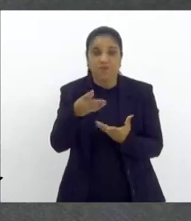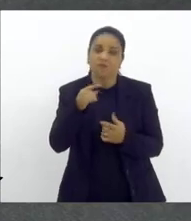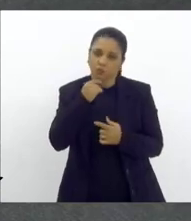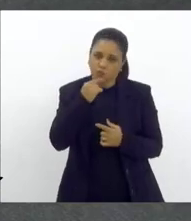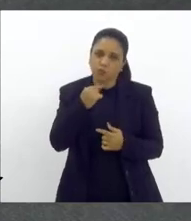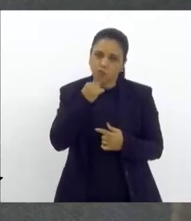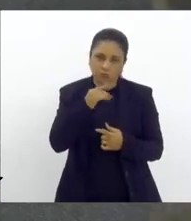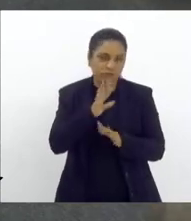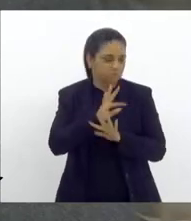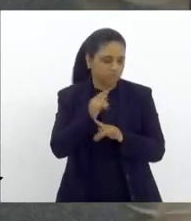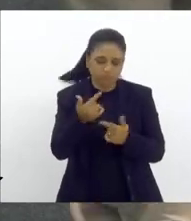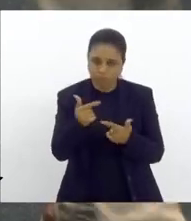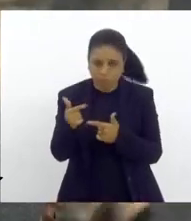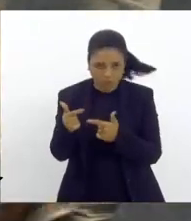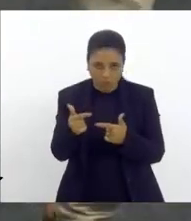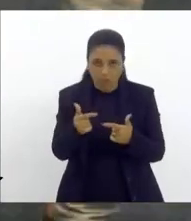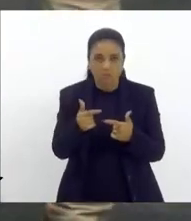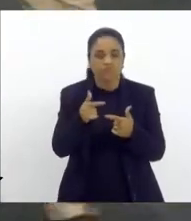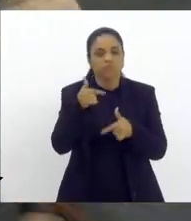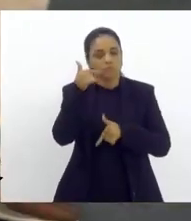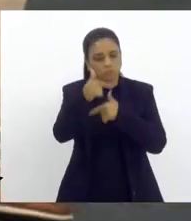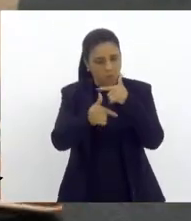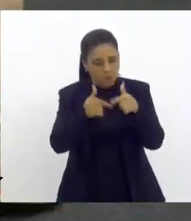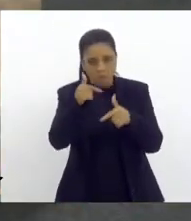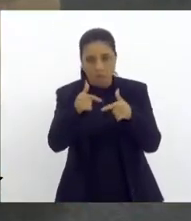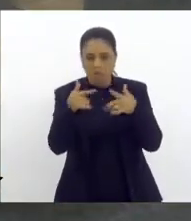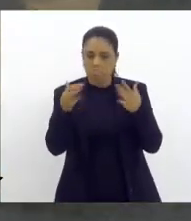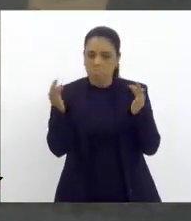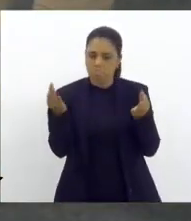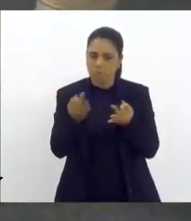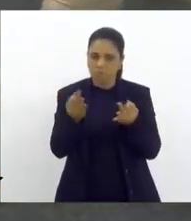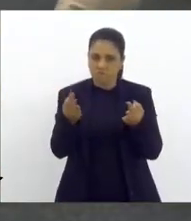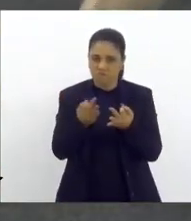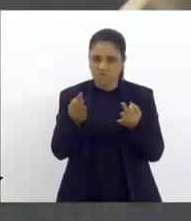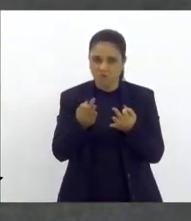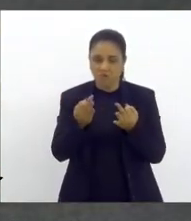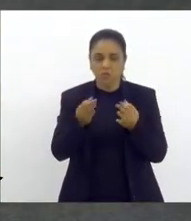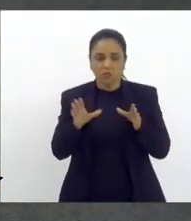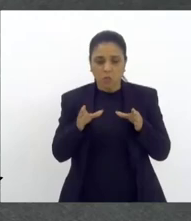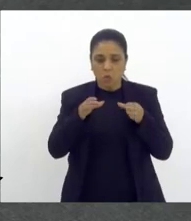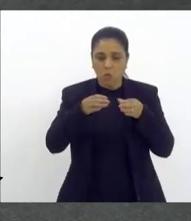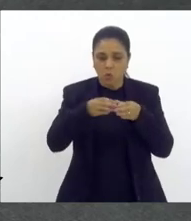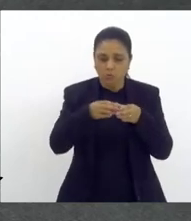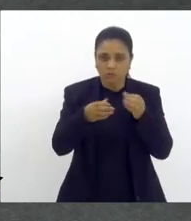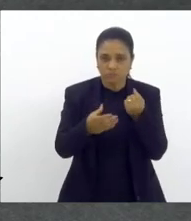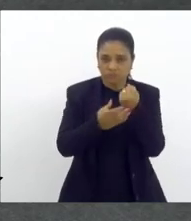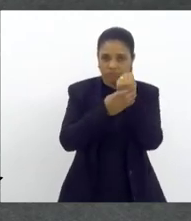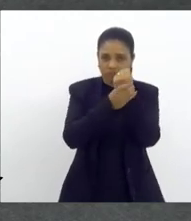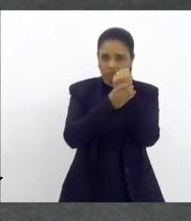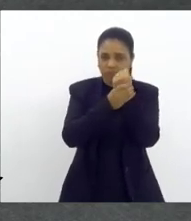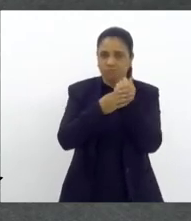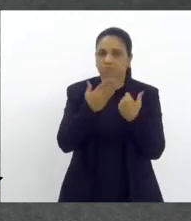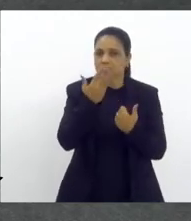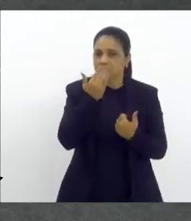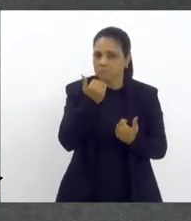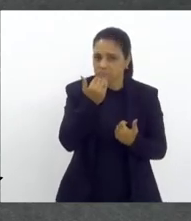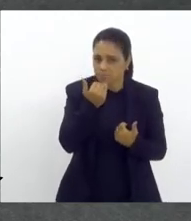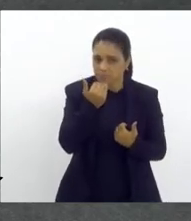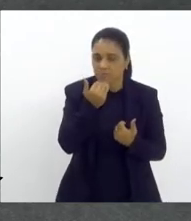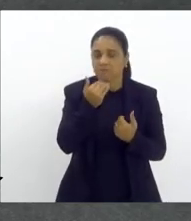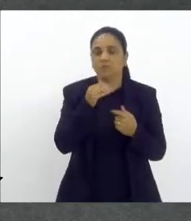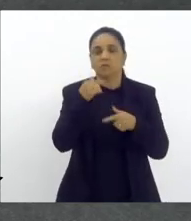vossa excelência faz um trabalho Impecável ali à frente da comissão de segurança alimentar faz um trabalho